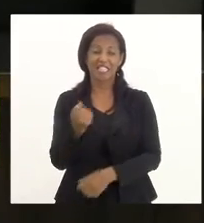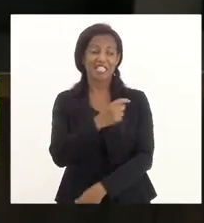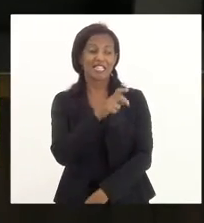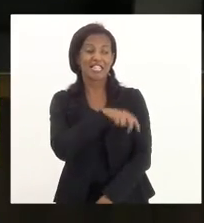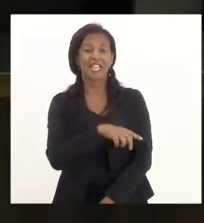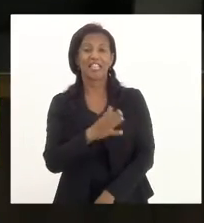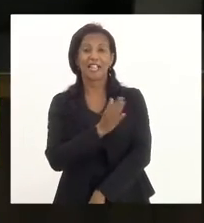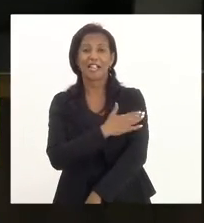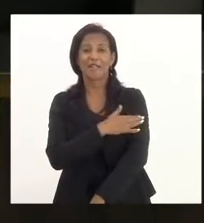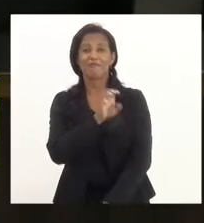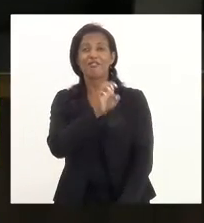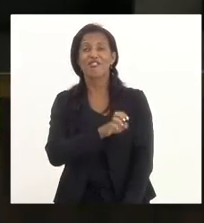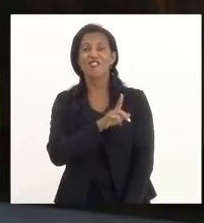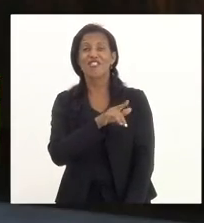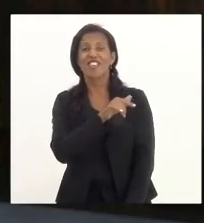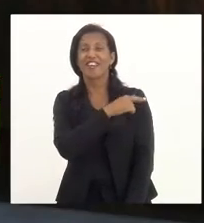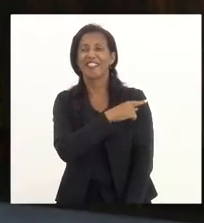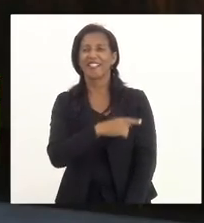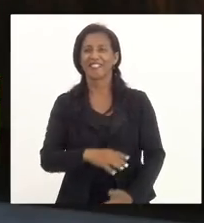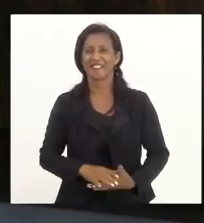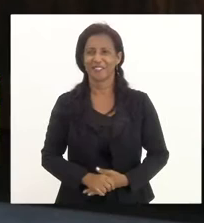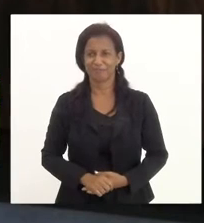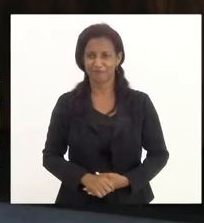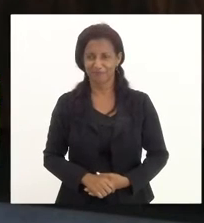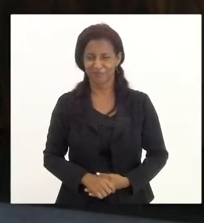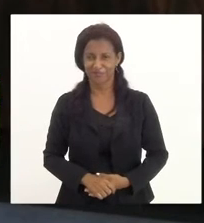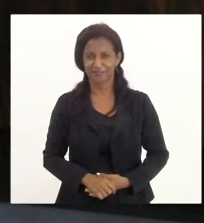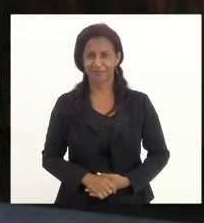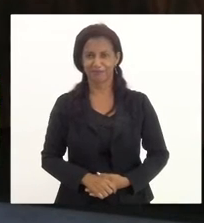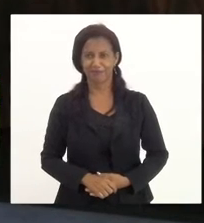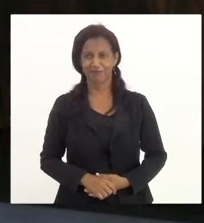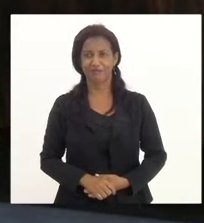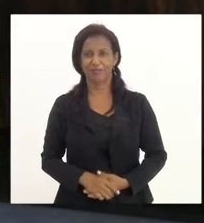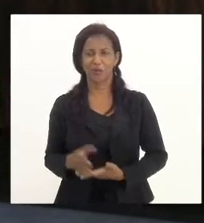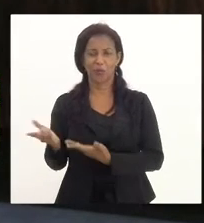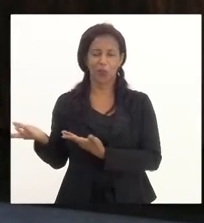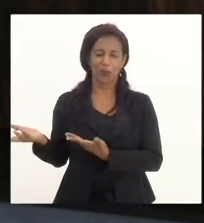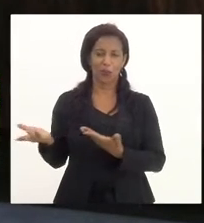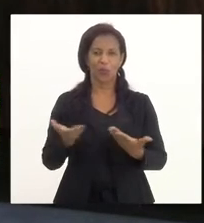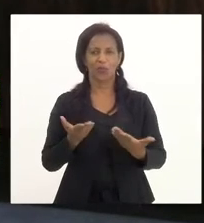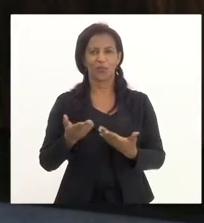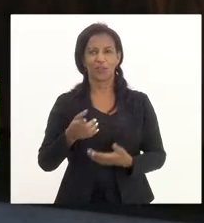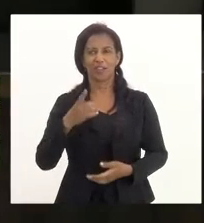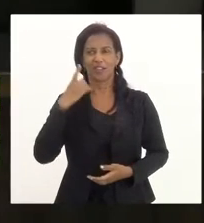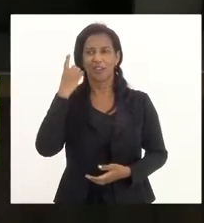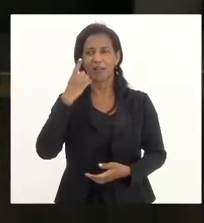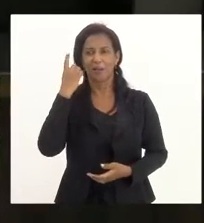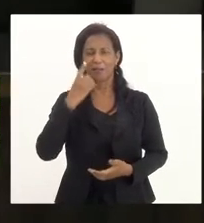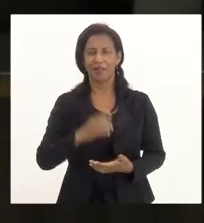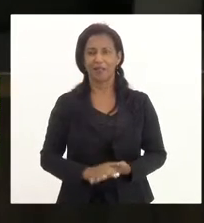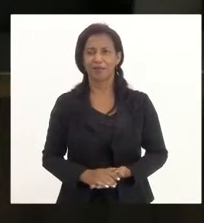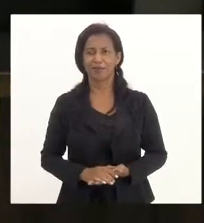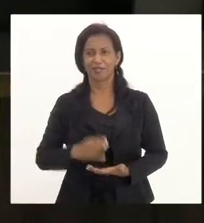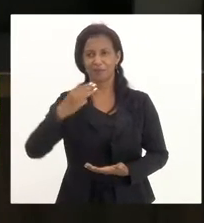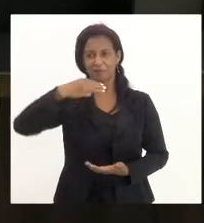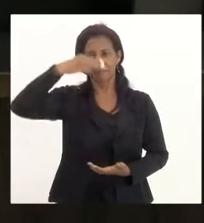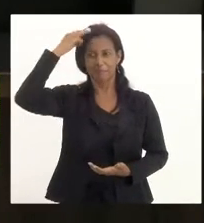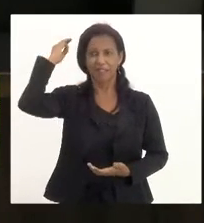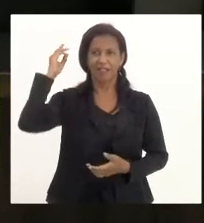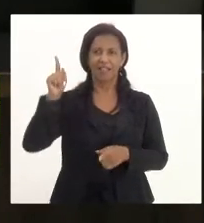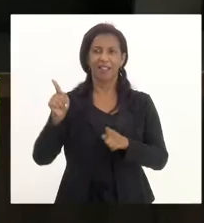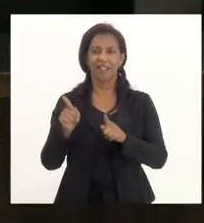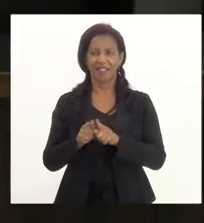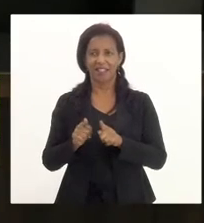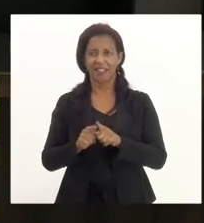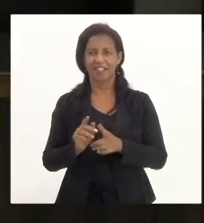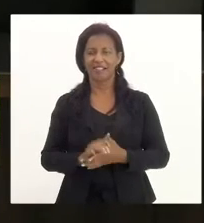esquerda por favor a criar convidar o deputado Márcio Pacheco também de